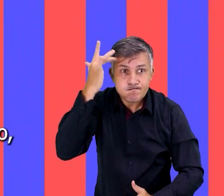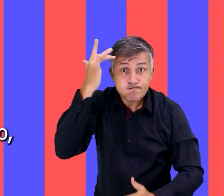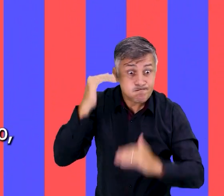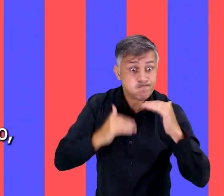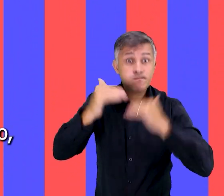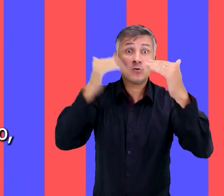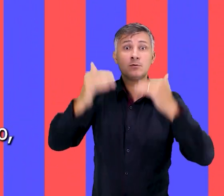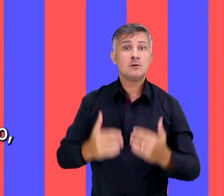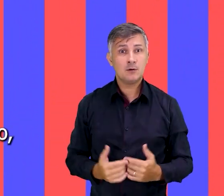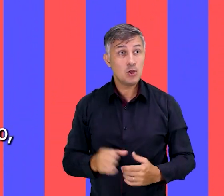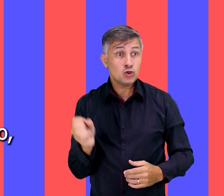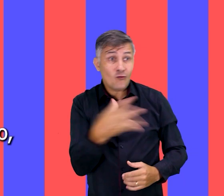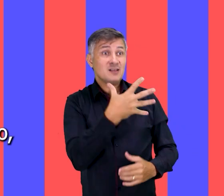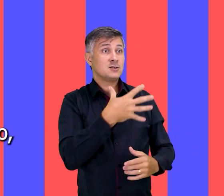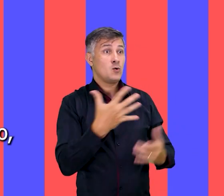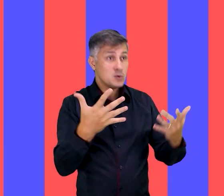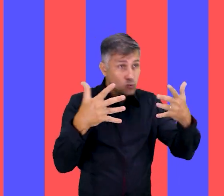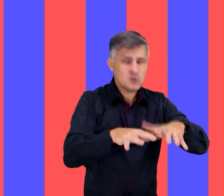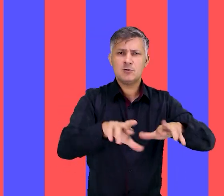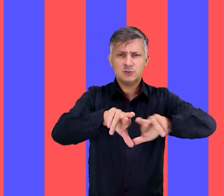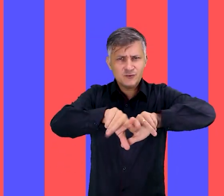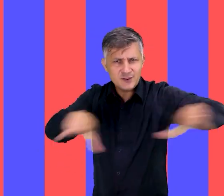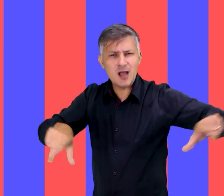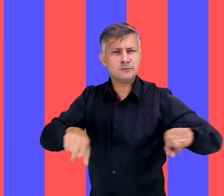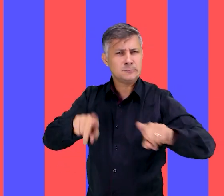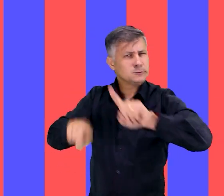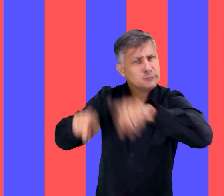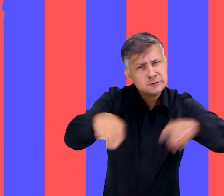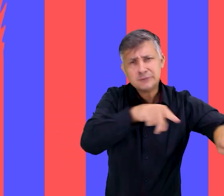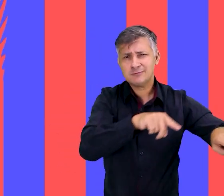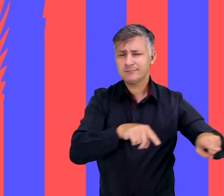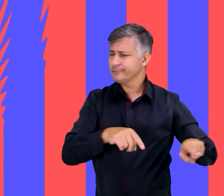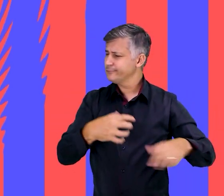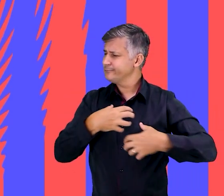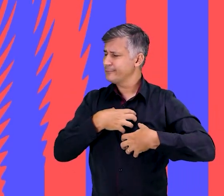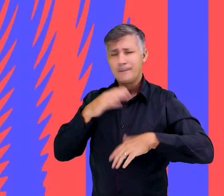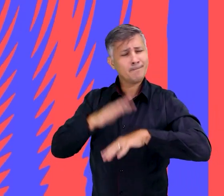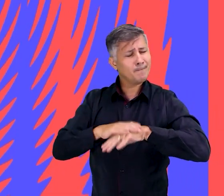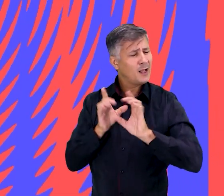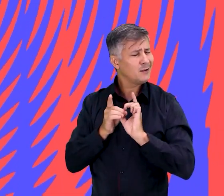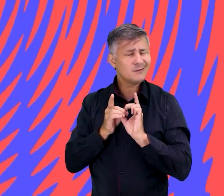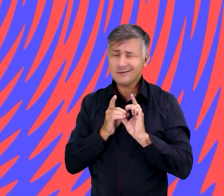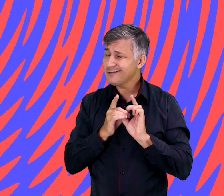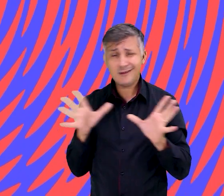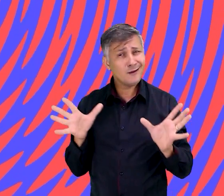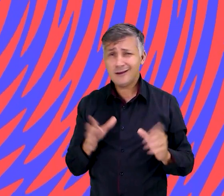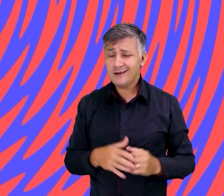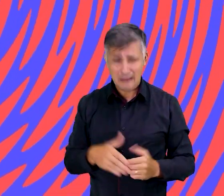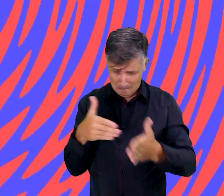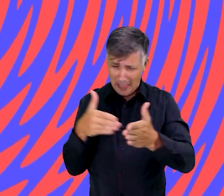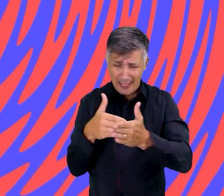e estimula a inovação, a inclusão, a diversidade, a pluralidade da forma mais democrática